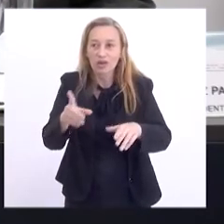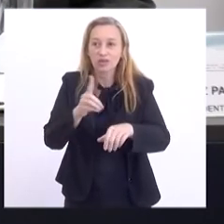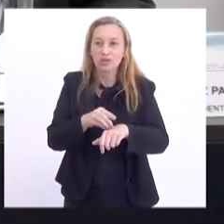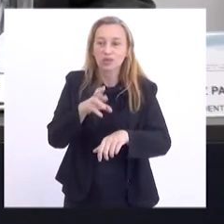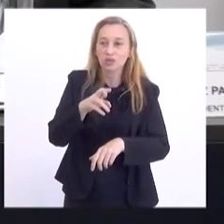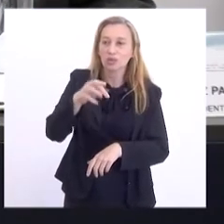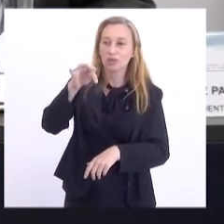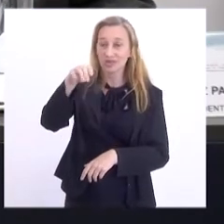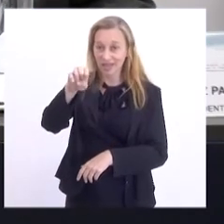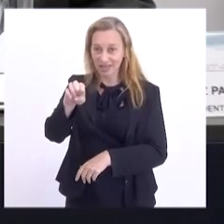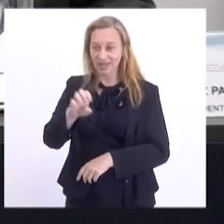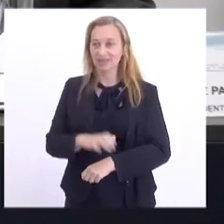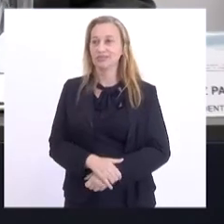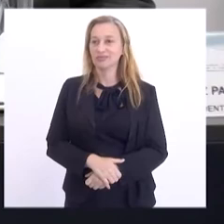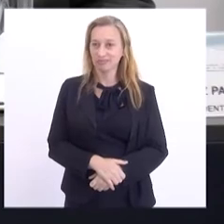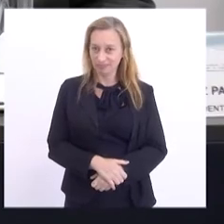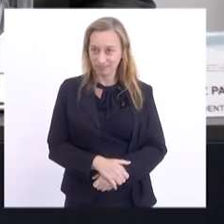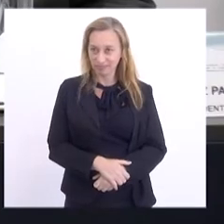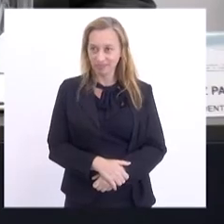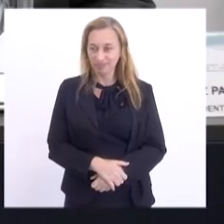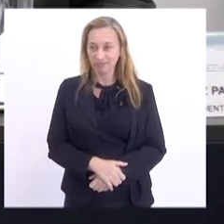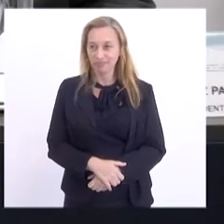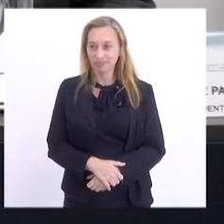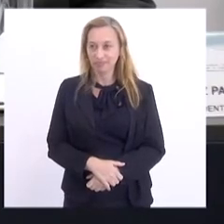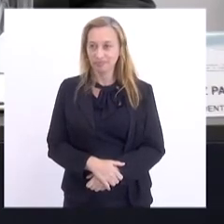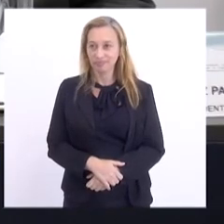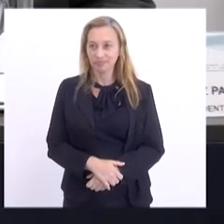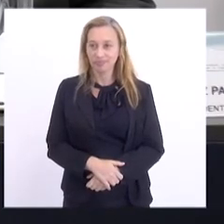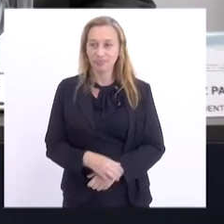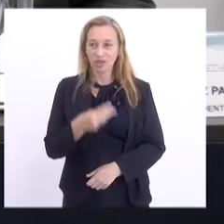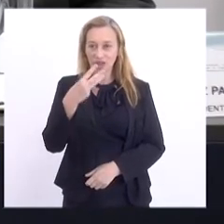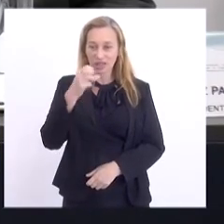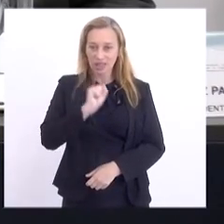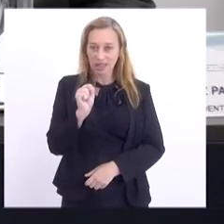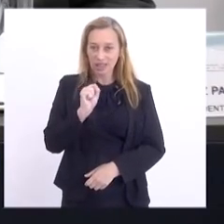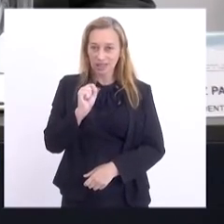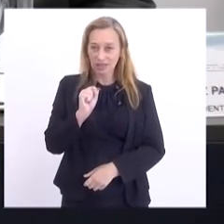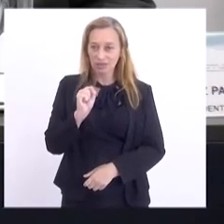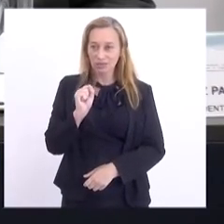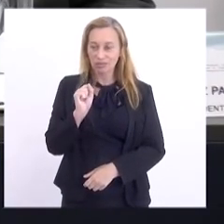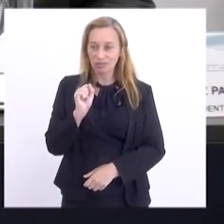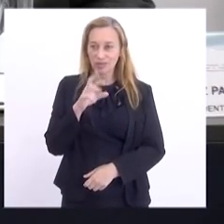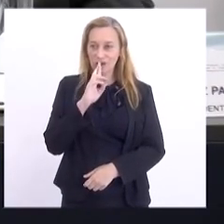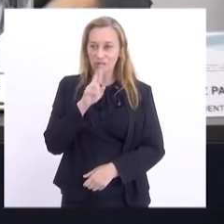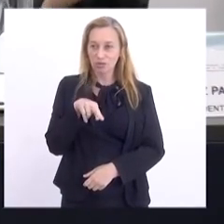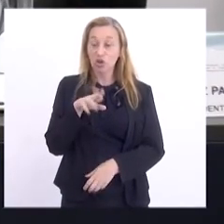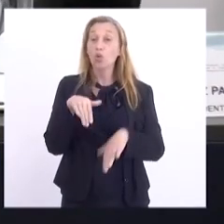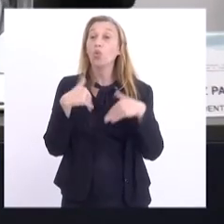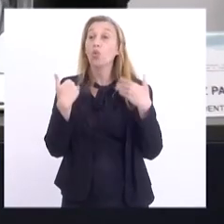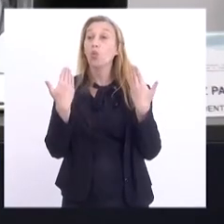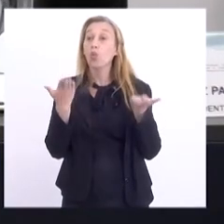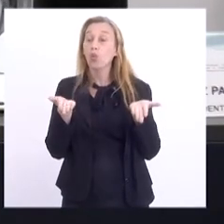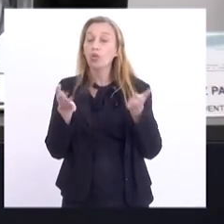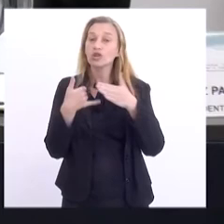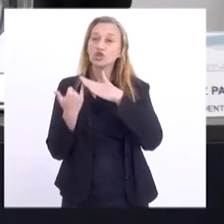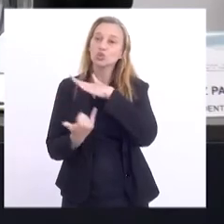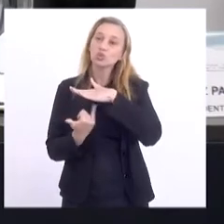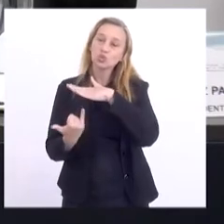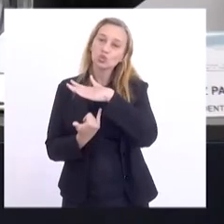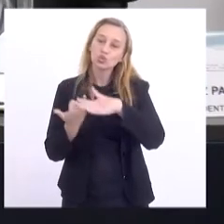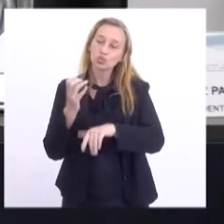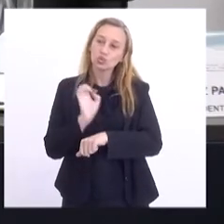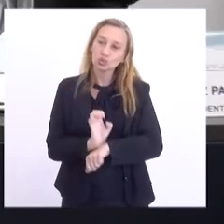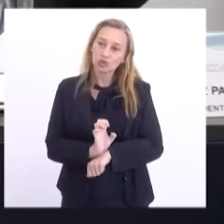Dr Monster só Só precisa de 30 segundos para responder Qual é a instituição